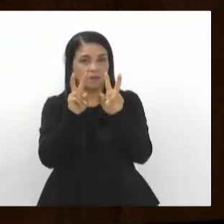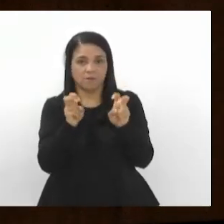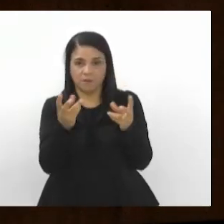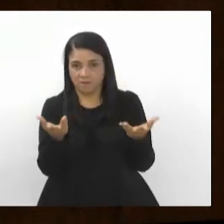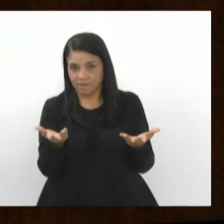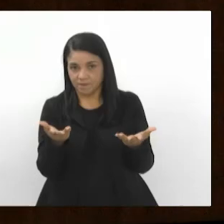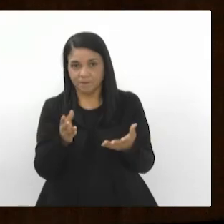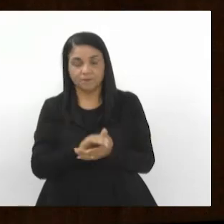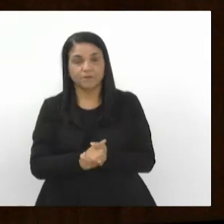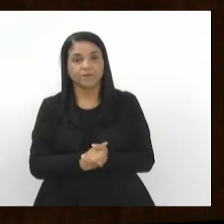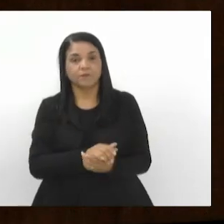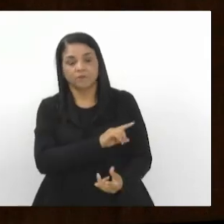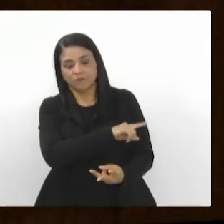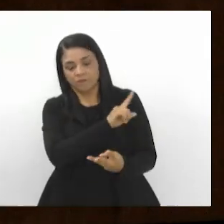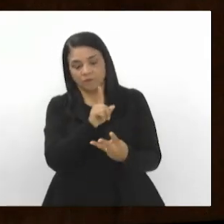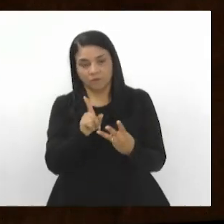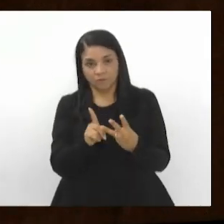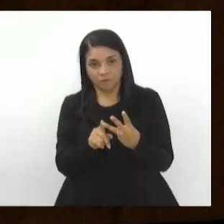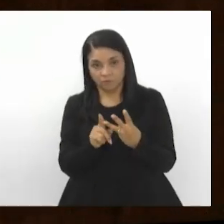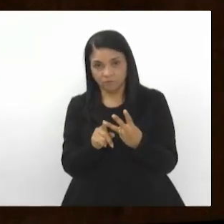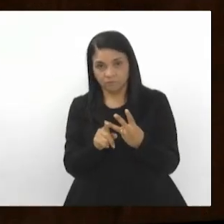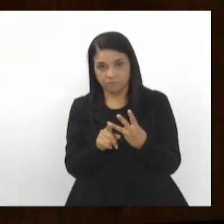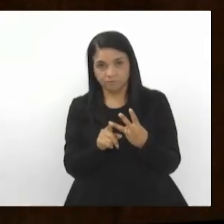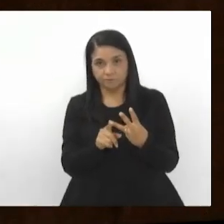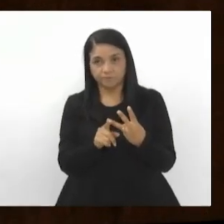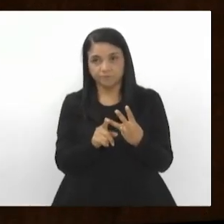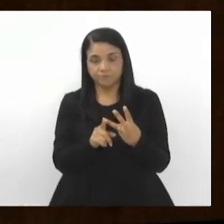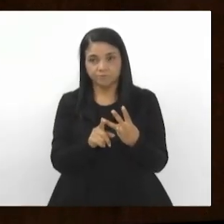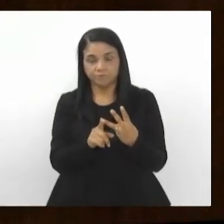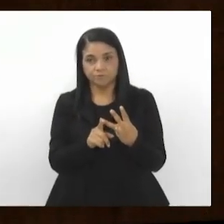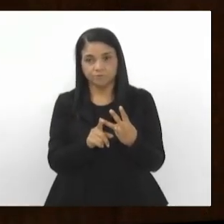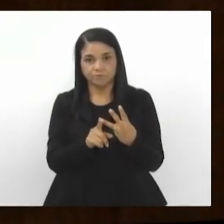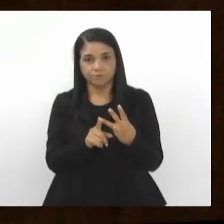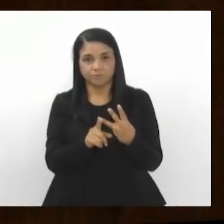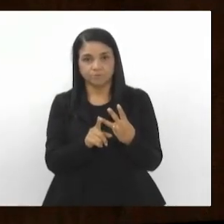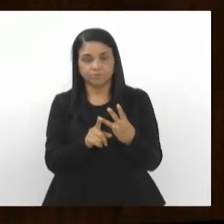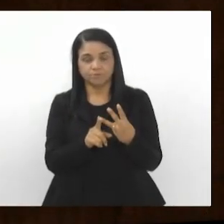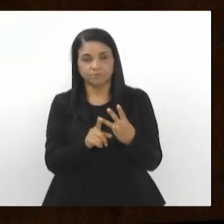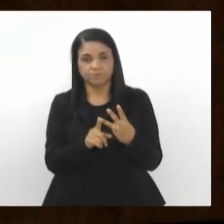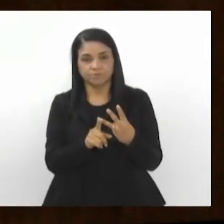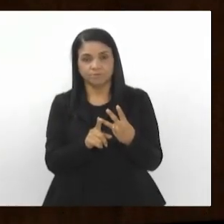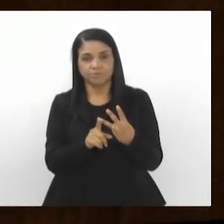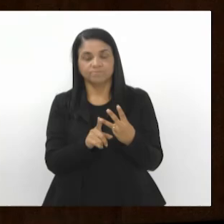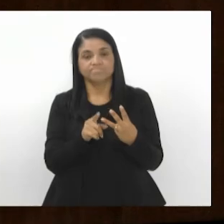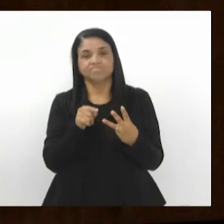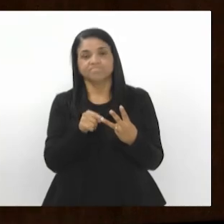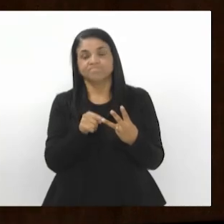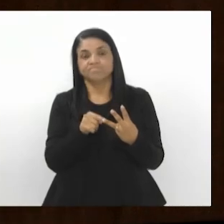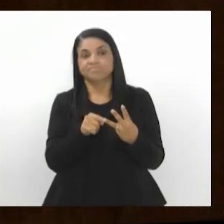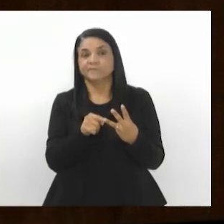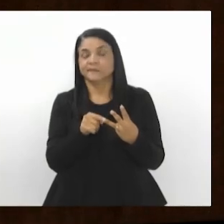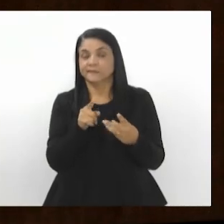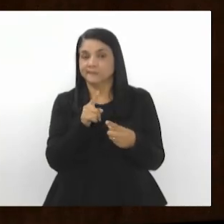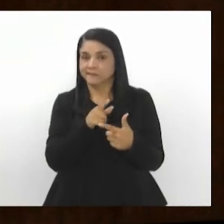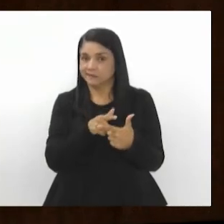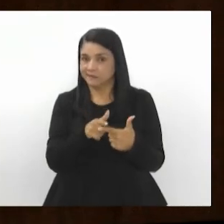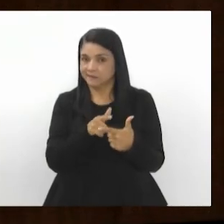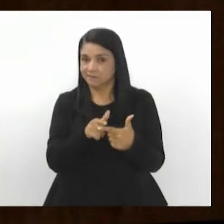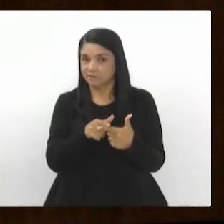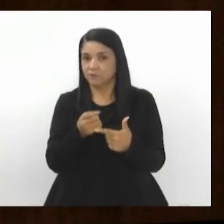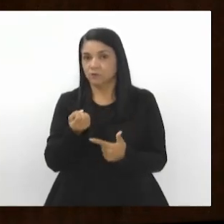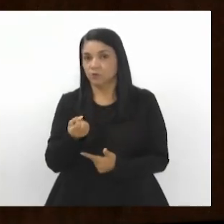E terceiro, senhor presidente, tem uma questão absolutamente pragmática que o